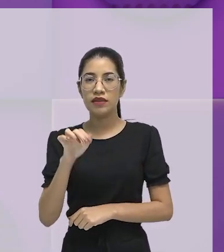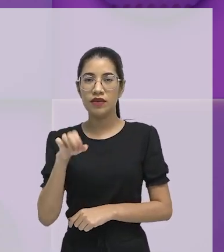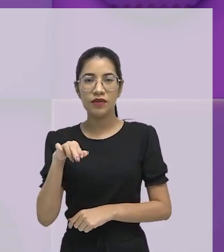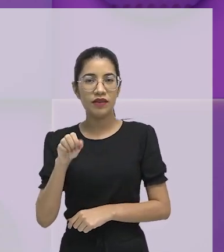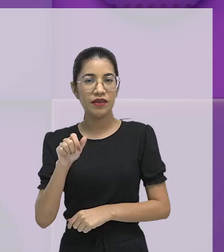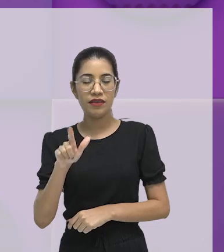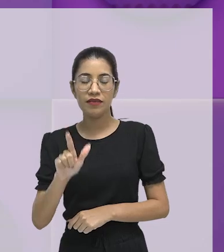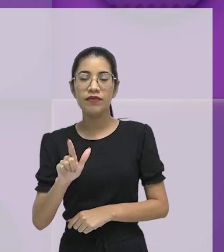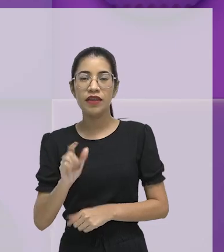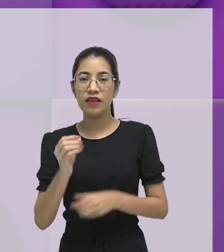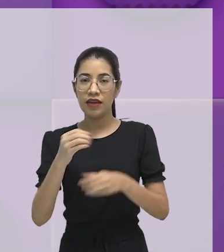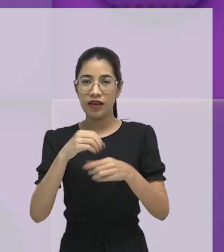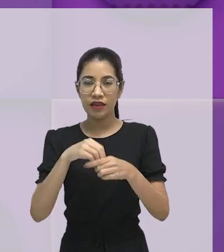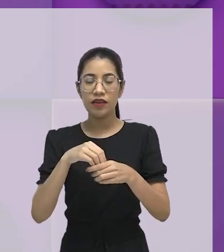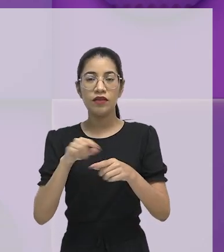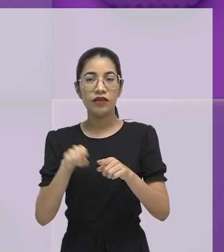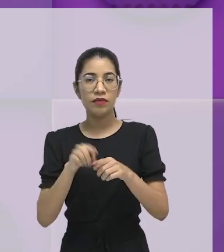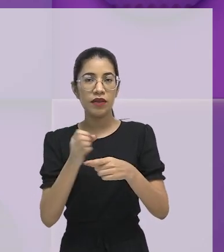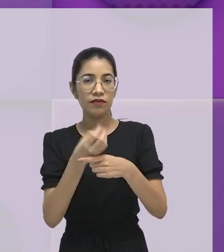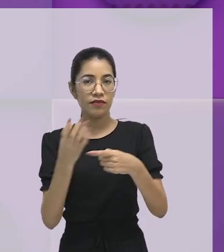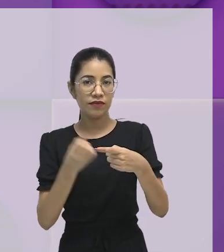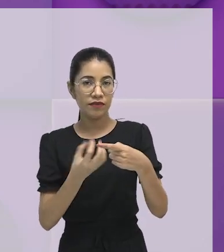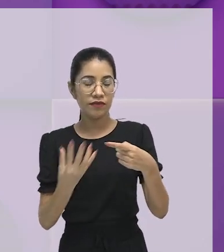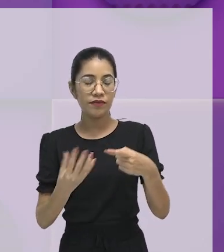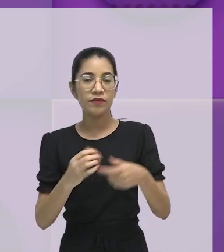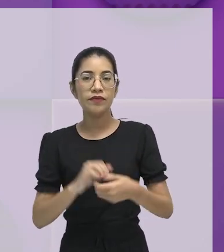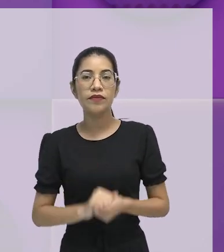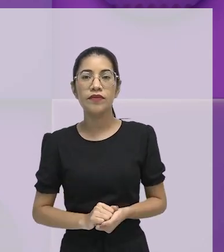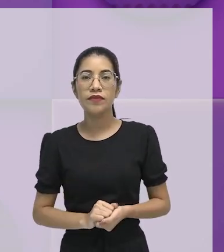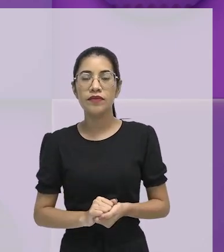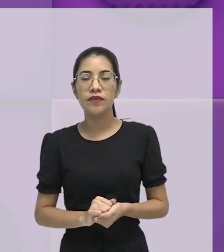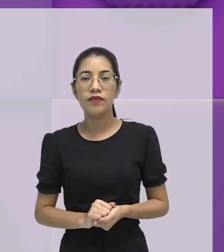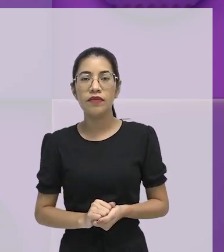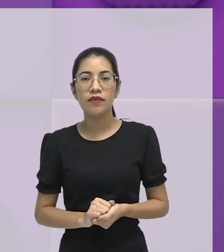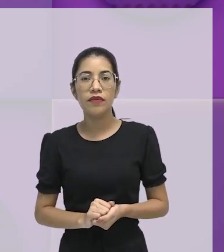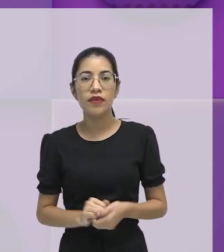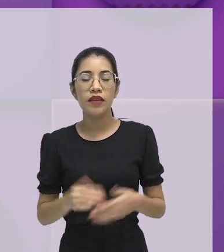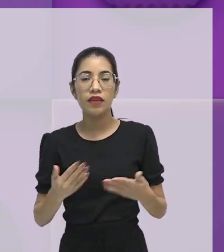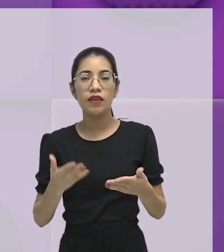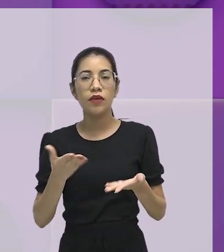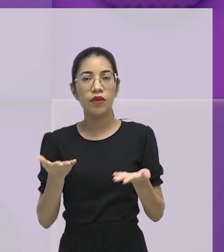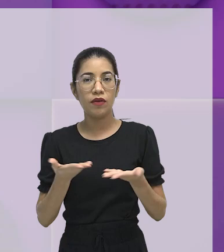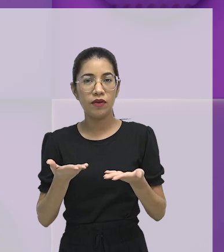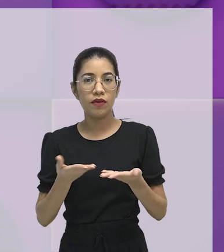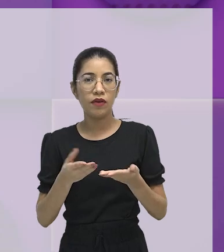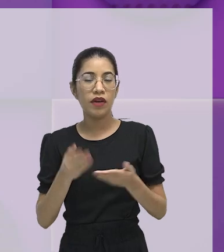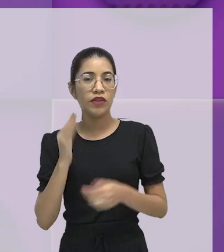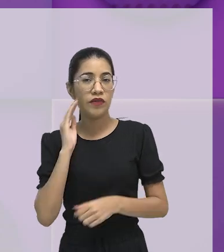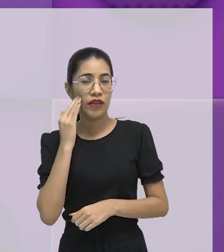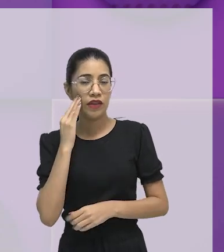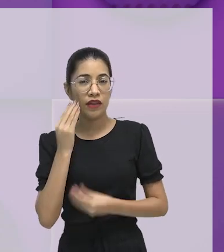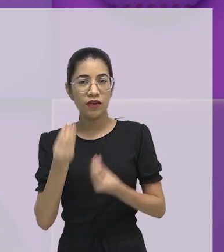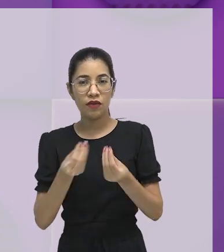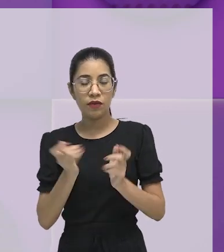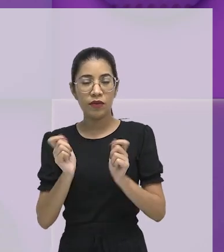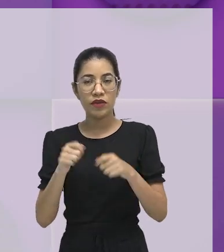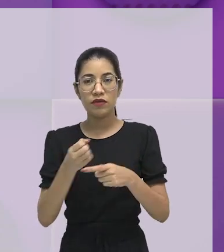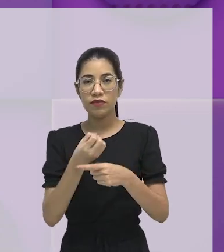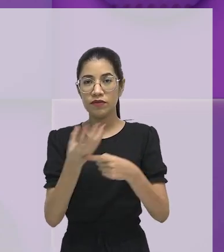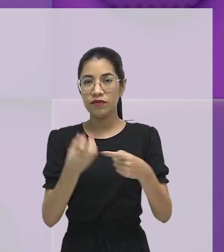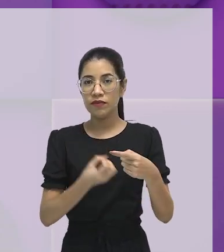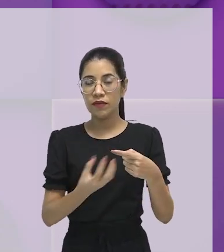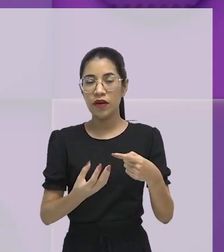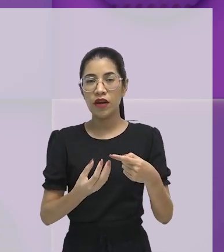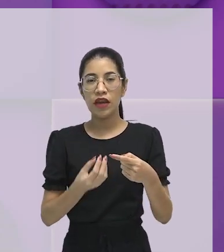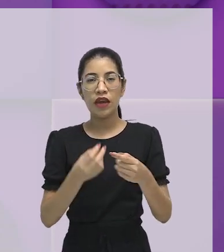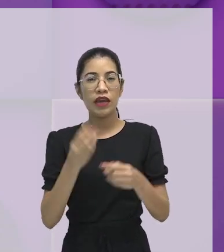elas estão dentro desse conjunto dos números racionais. Então, nós vamos entender como que uma fração pode